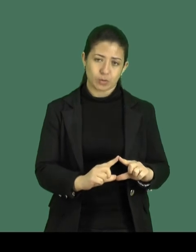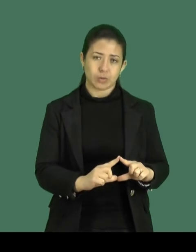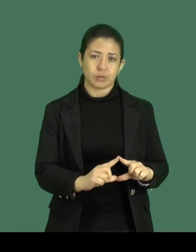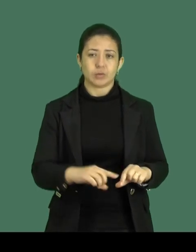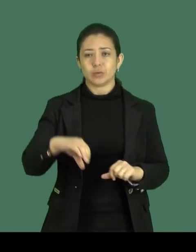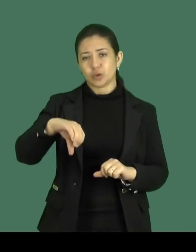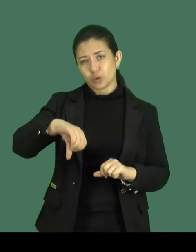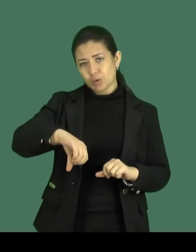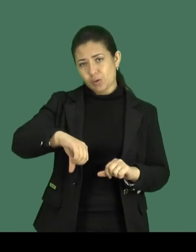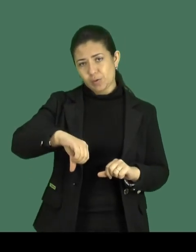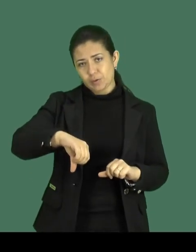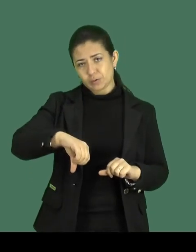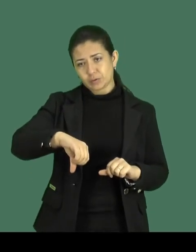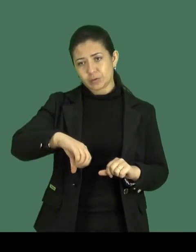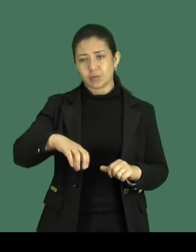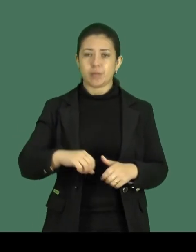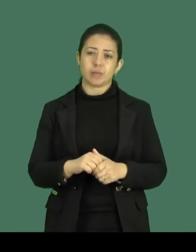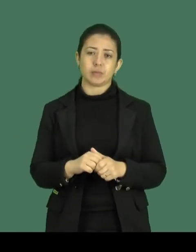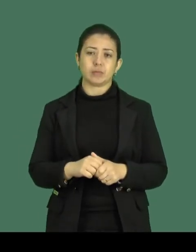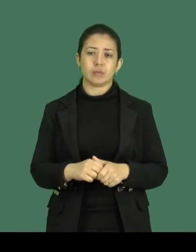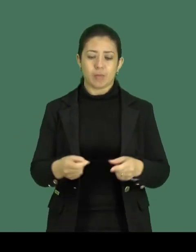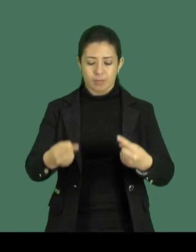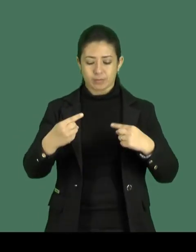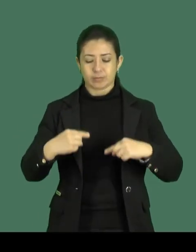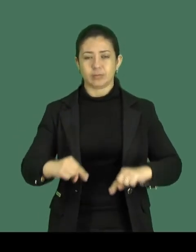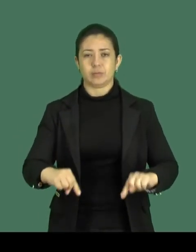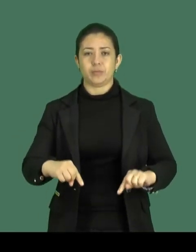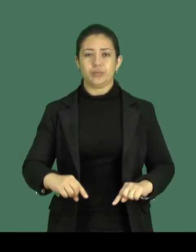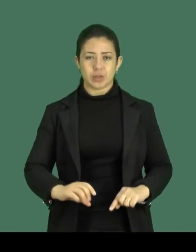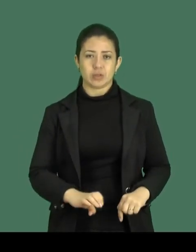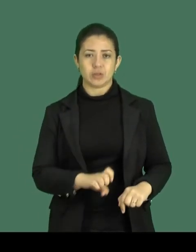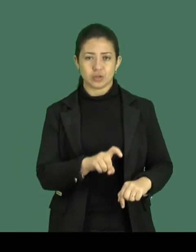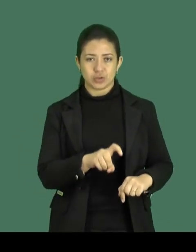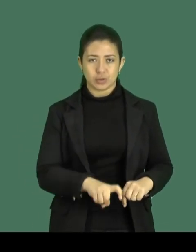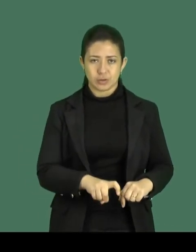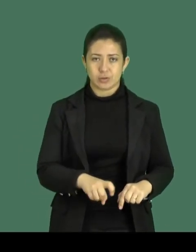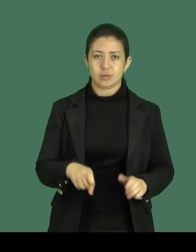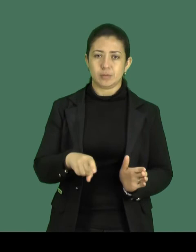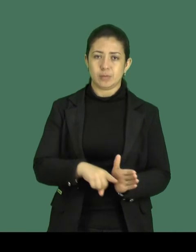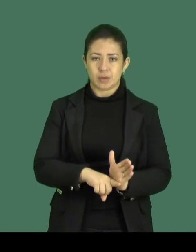ok. Bhaskara, x igual, menos b,